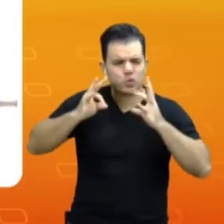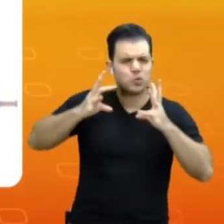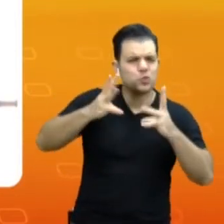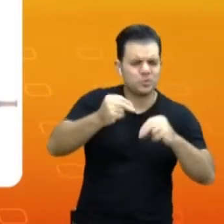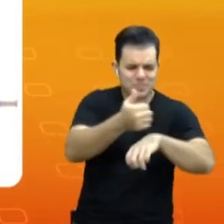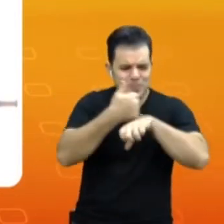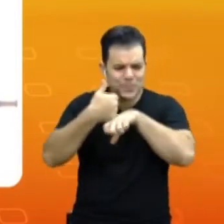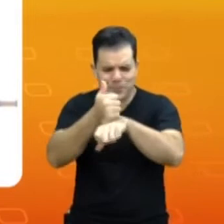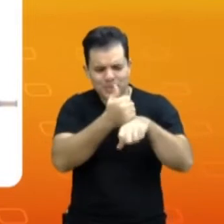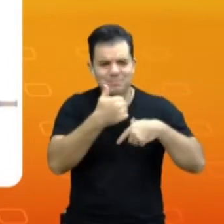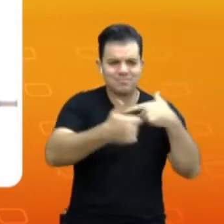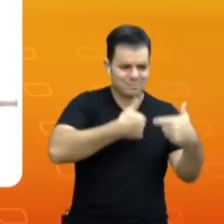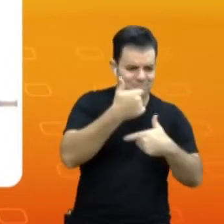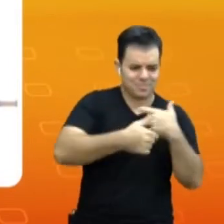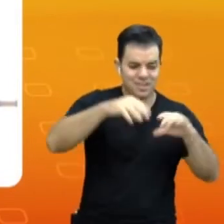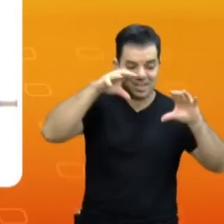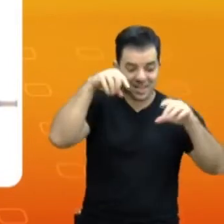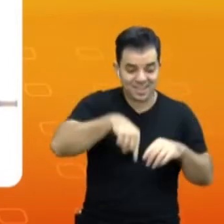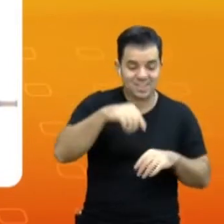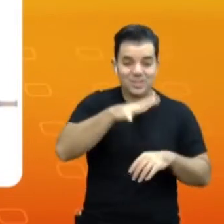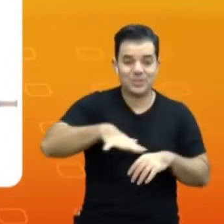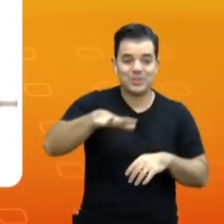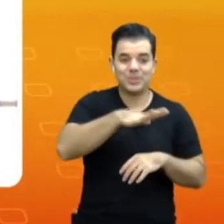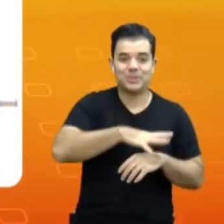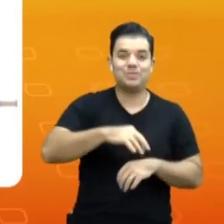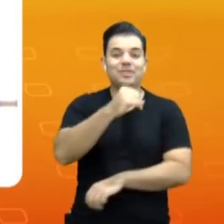grupo aqui no Rio de Janeiro.